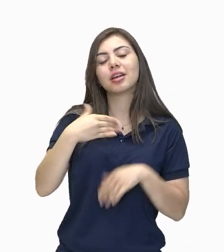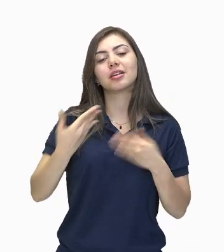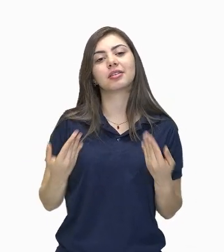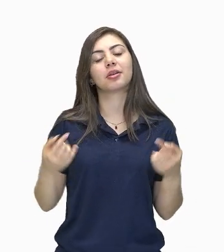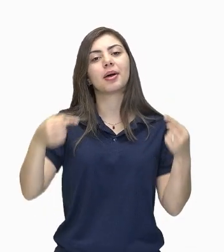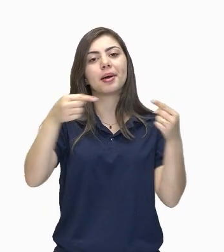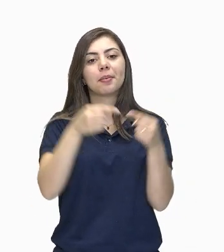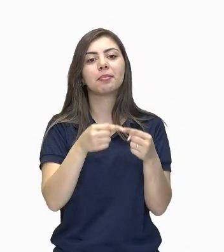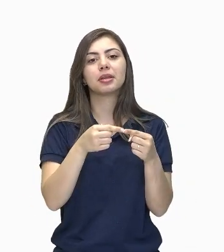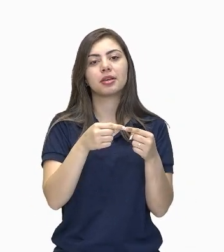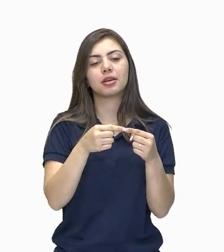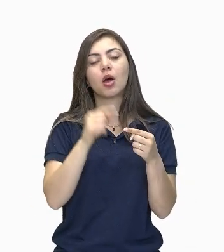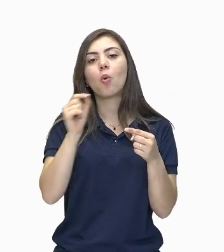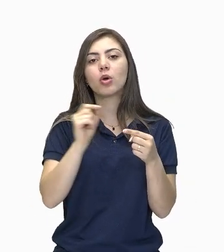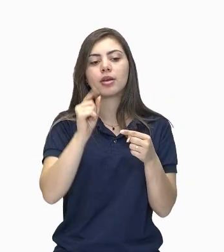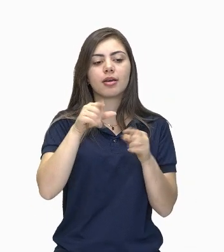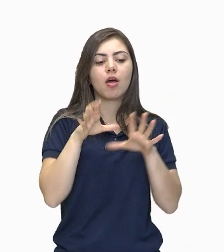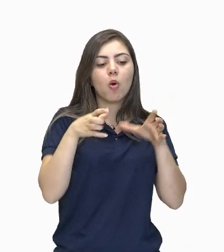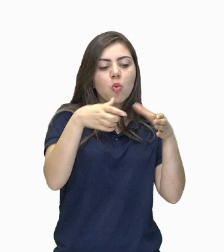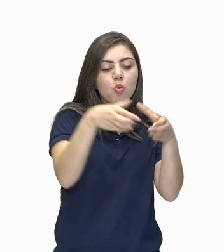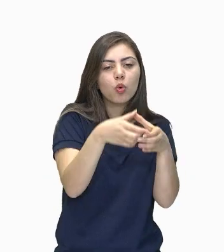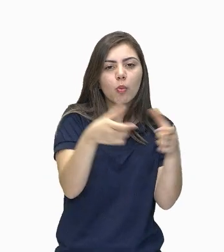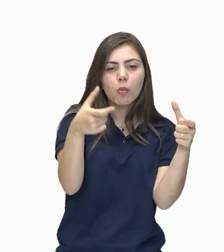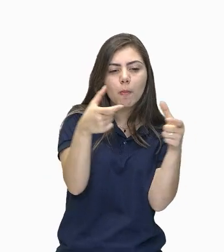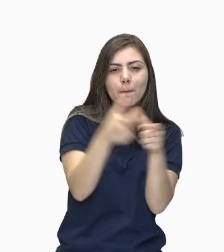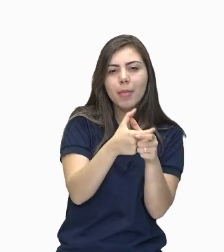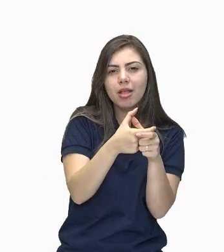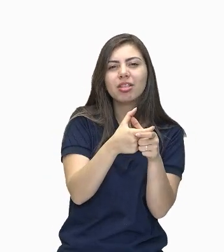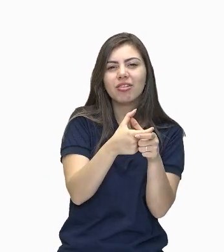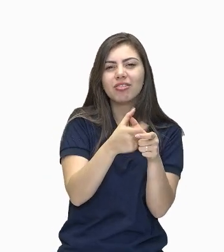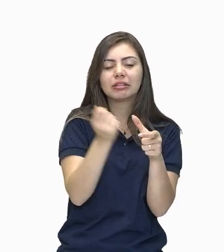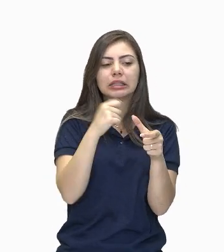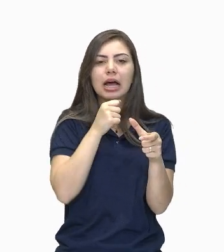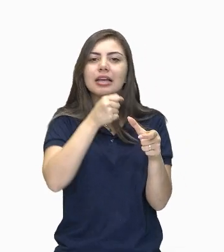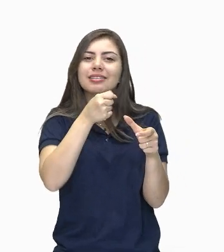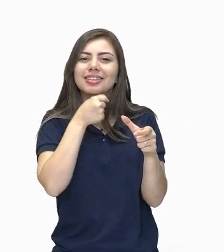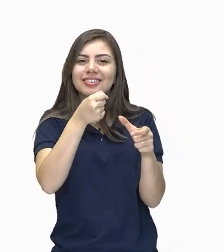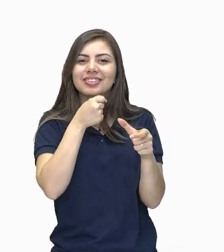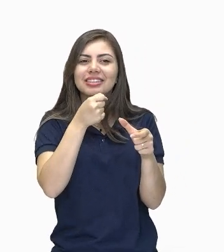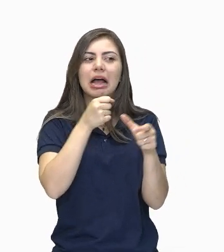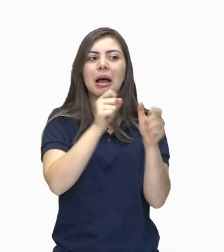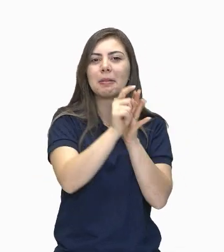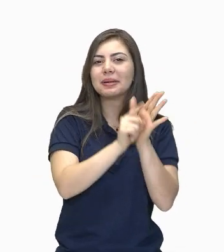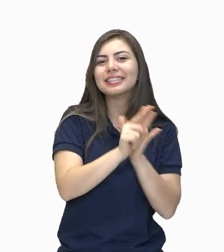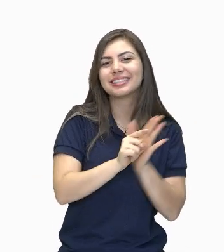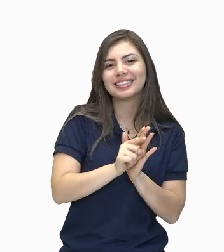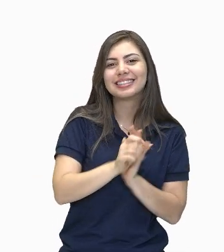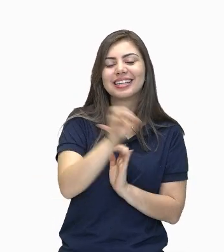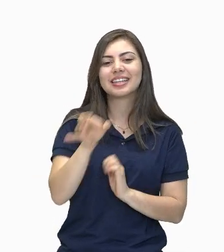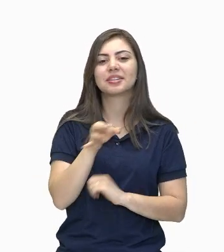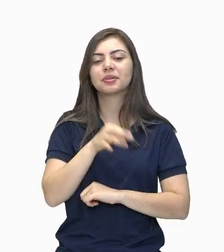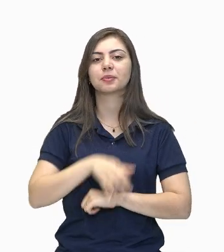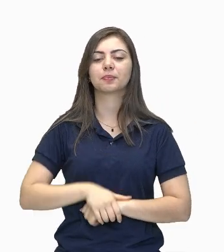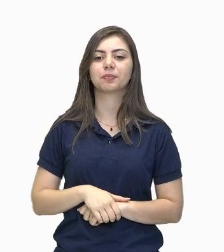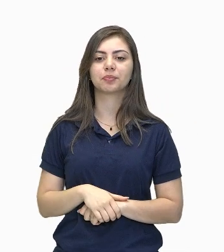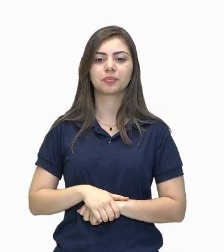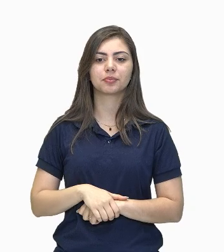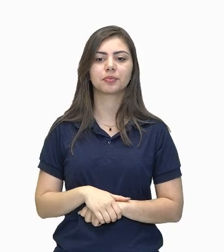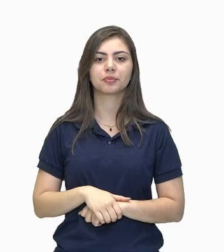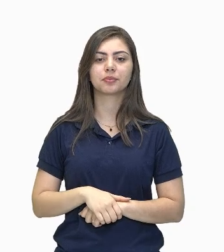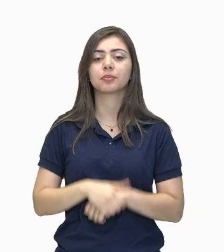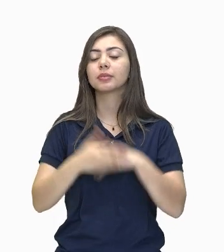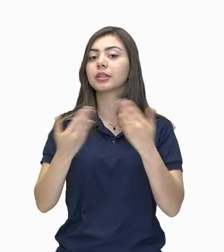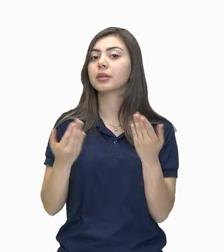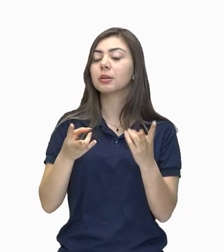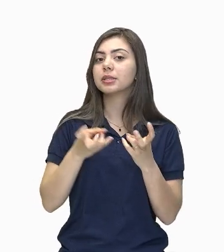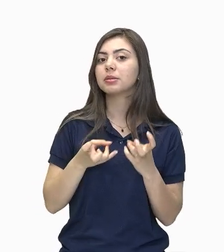que para você fazer uma pesquisa, você tem